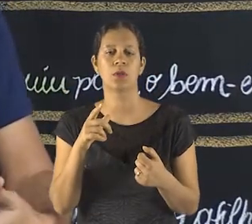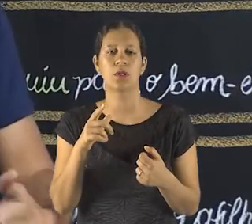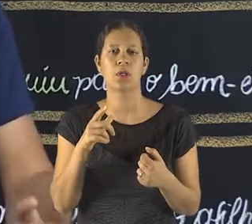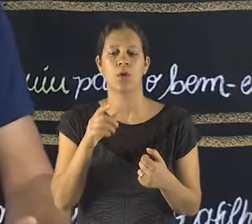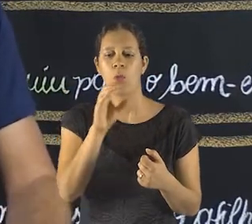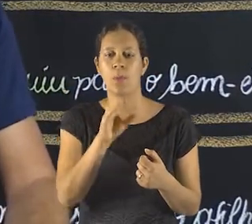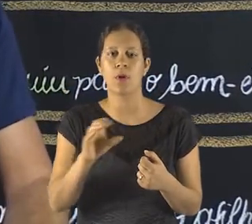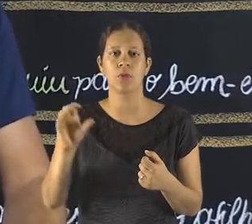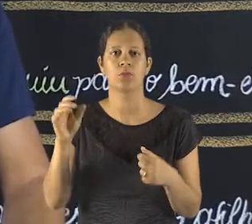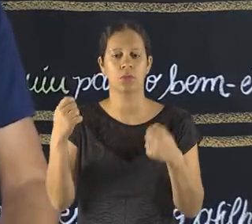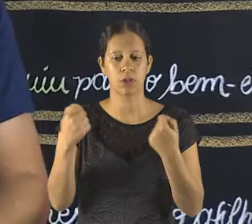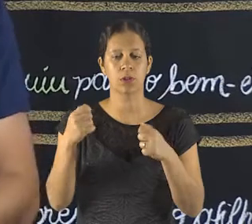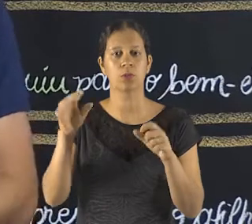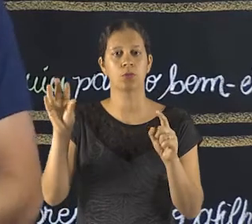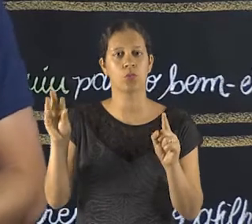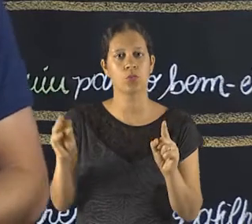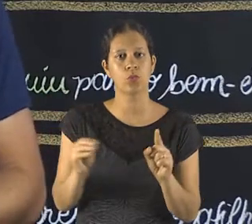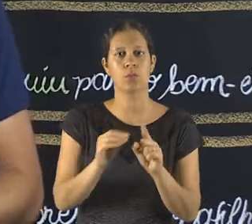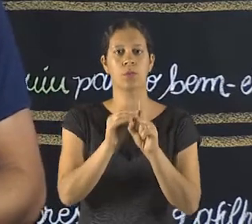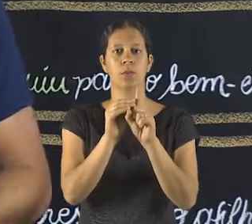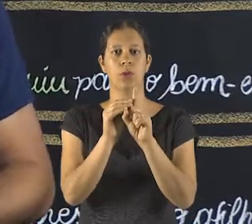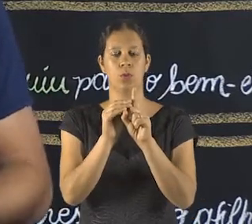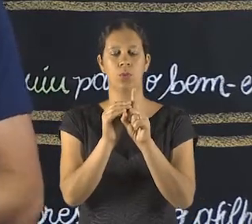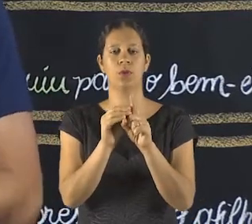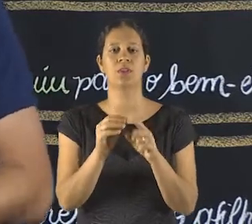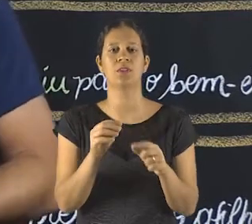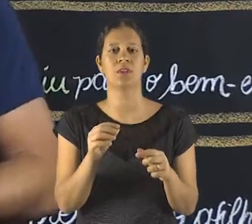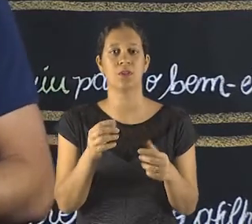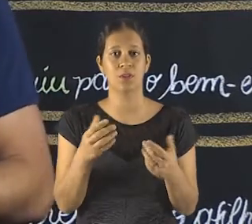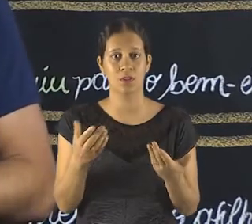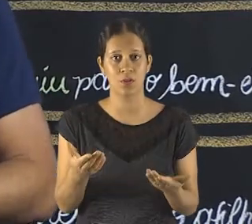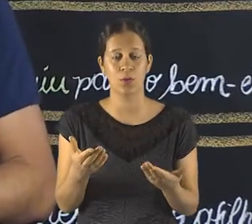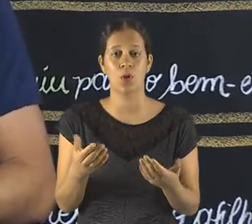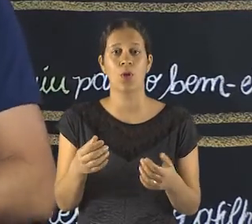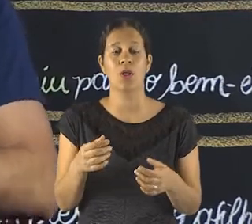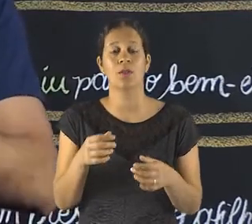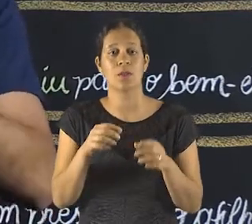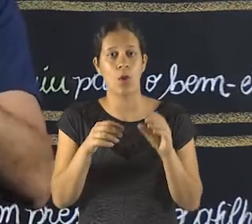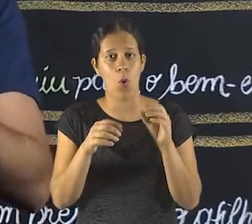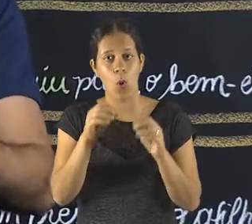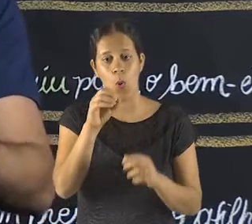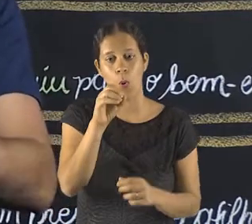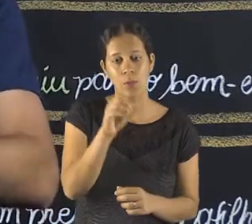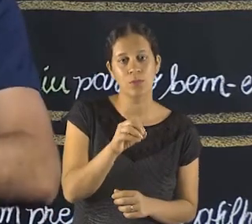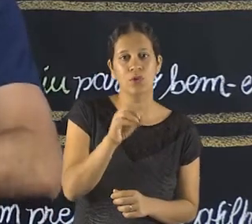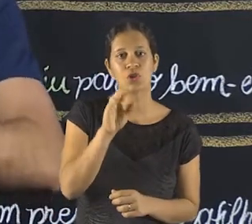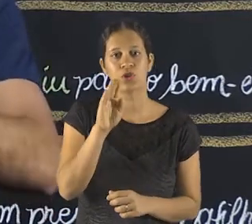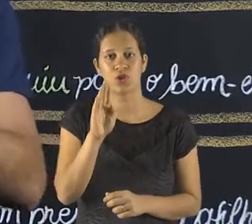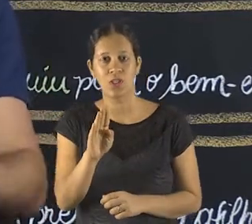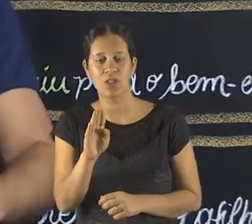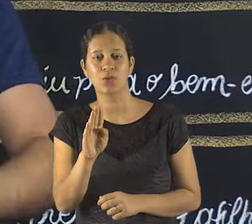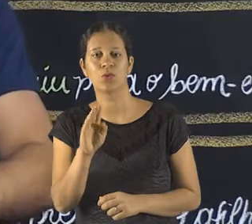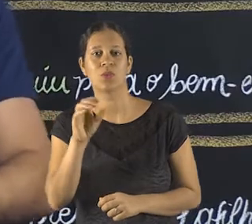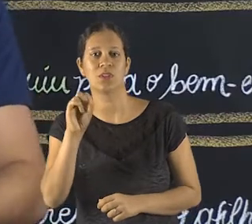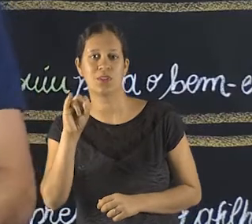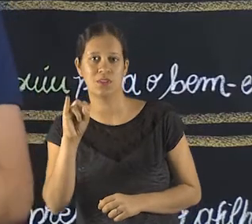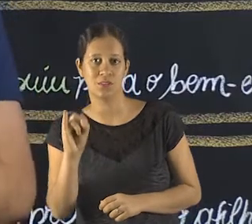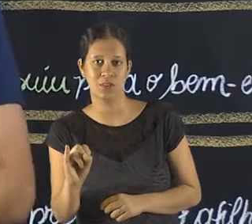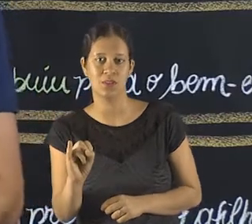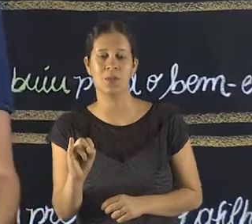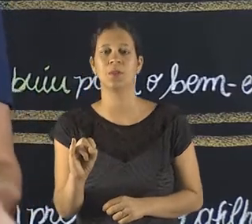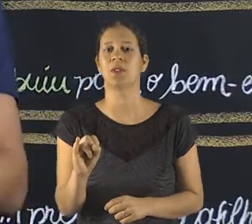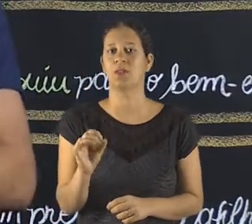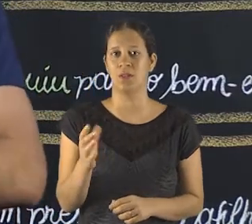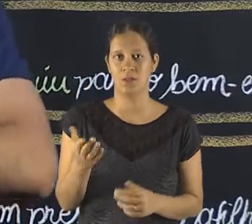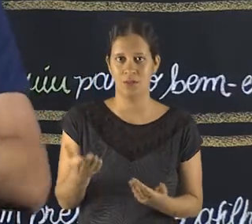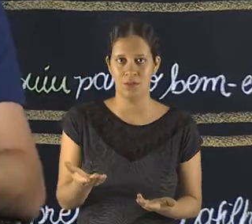a necessidade de um complemento. Por isso que a gente chama também esses complementos de objetos, diretos ou indiretos, porque eles